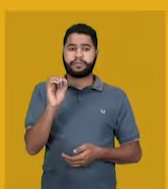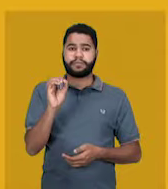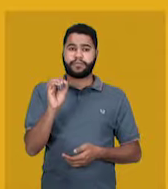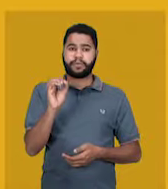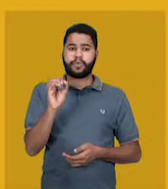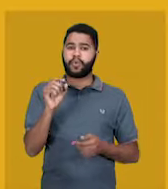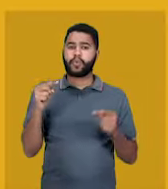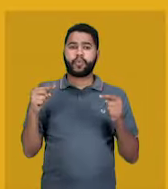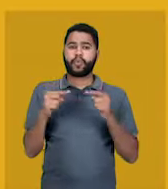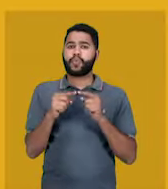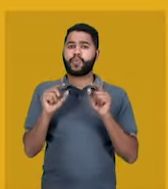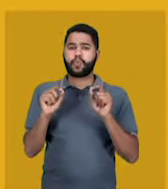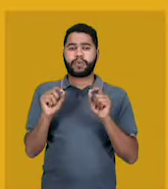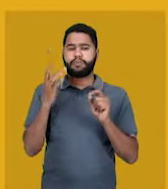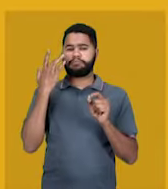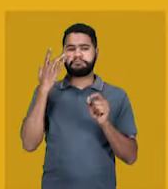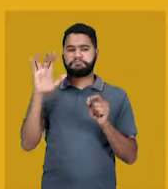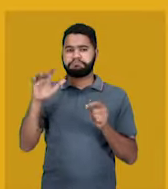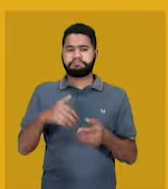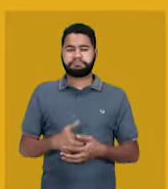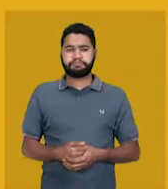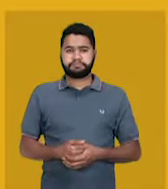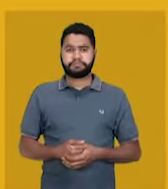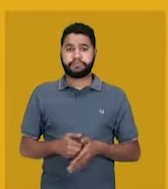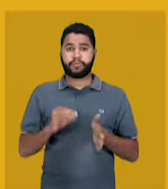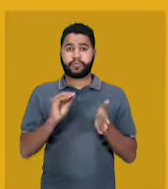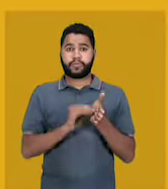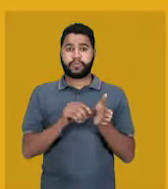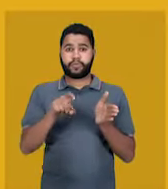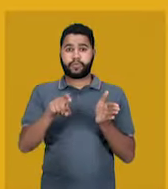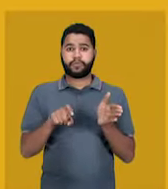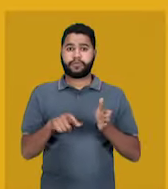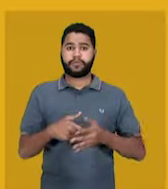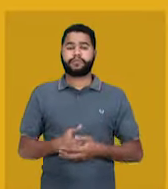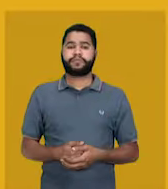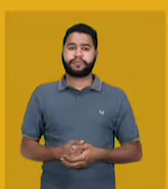está para quem? Não sei. Então coloco x.